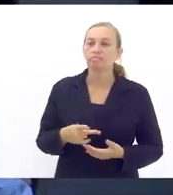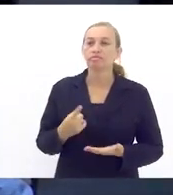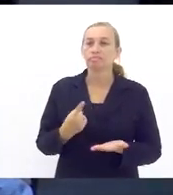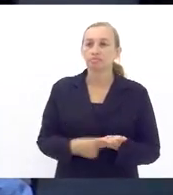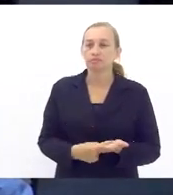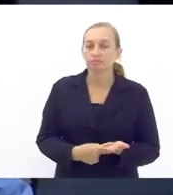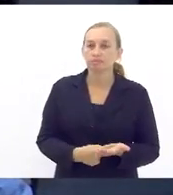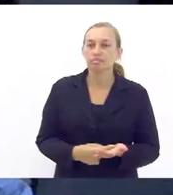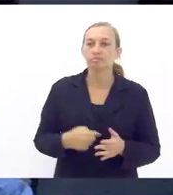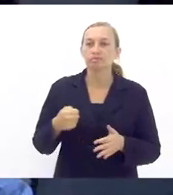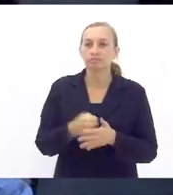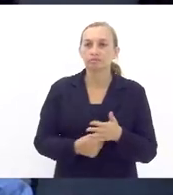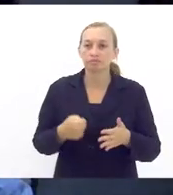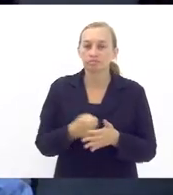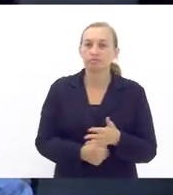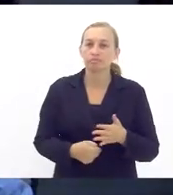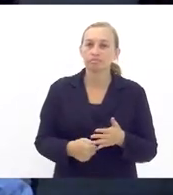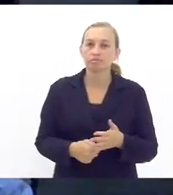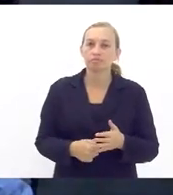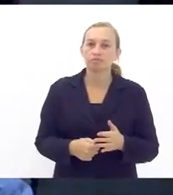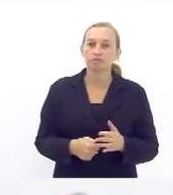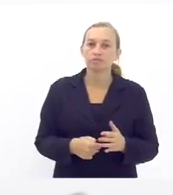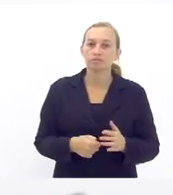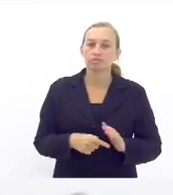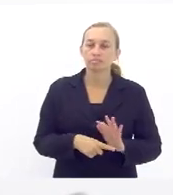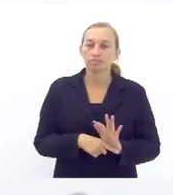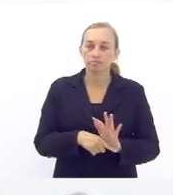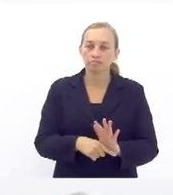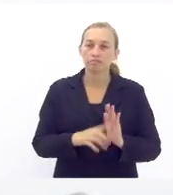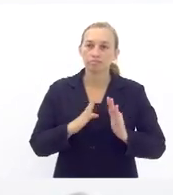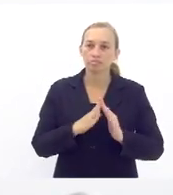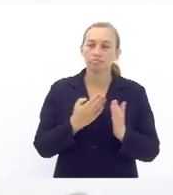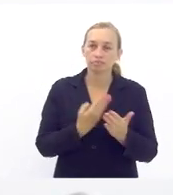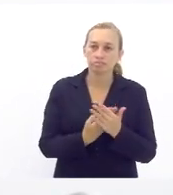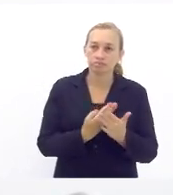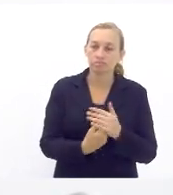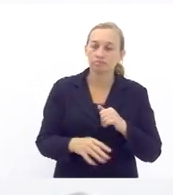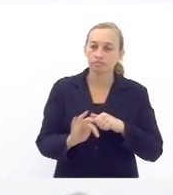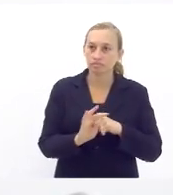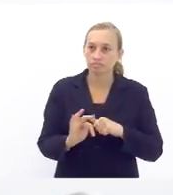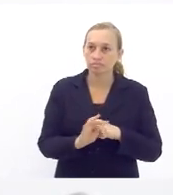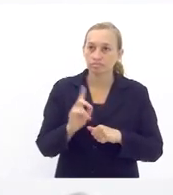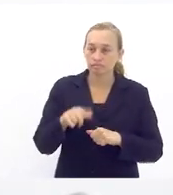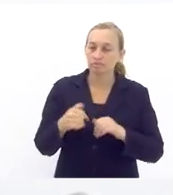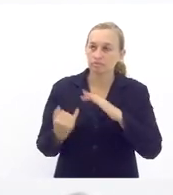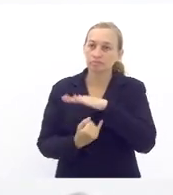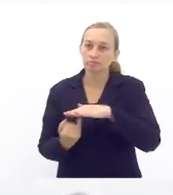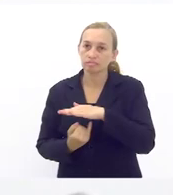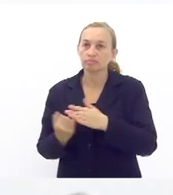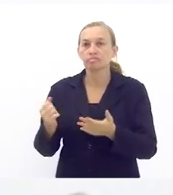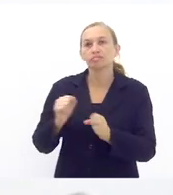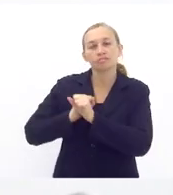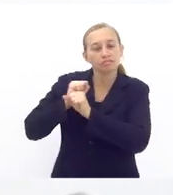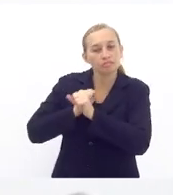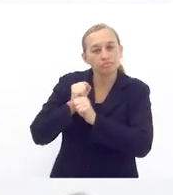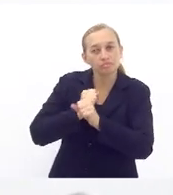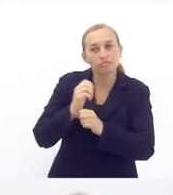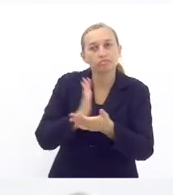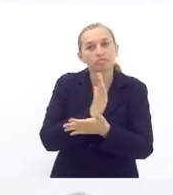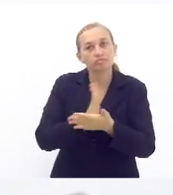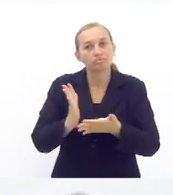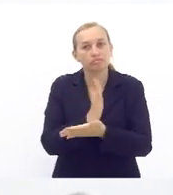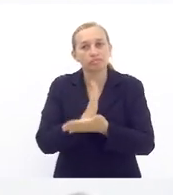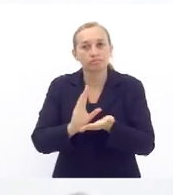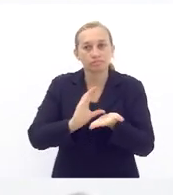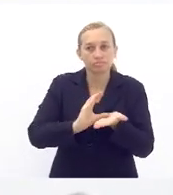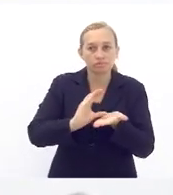compromisso com a luta pela recuperação da Martins Pena a Faetec é uma instituição que tem tido já alguns anos um orçamento